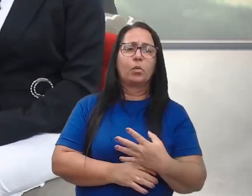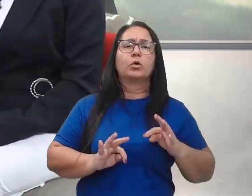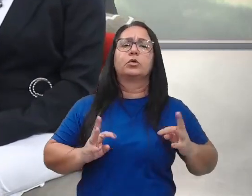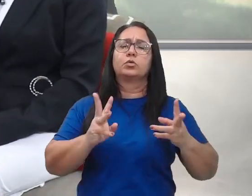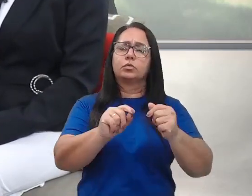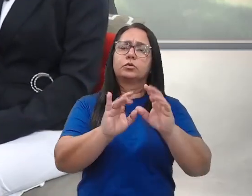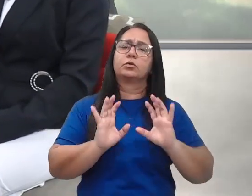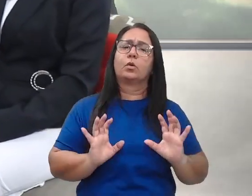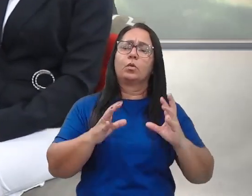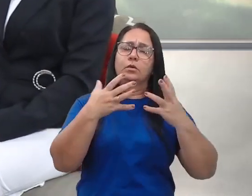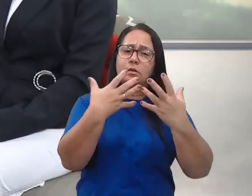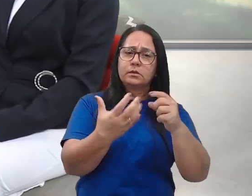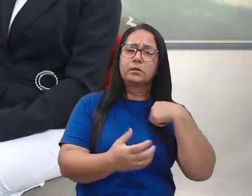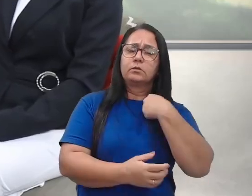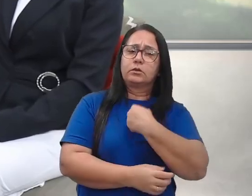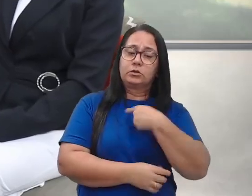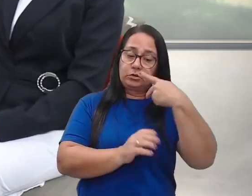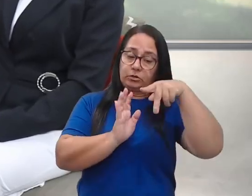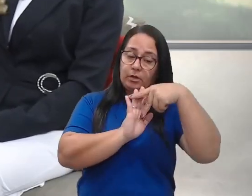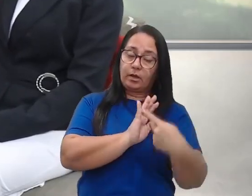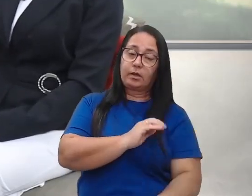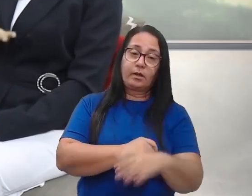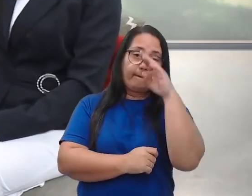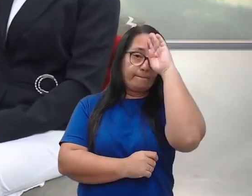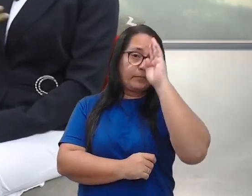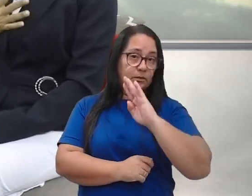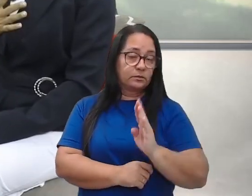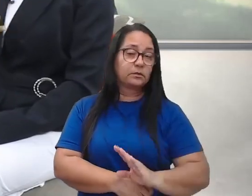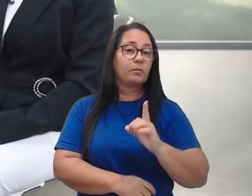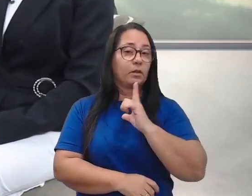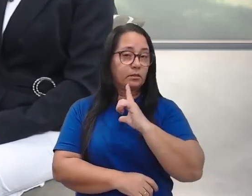estamos no Brasil, que bom que a gente tem a possibilidade de ter o